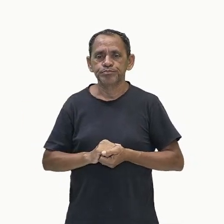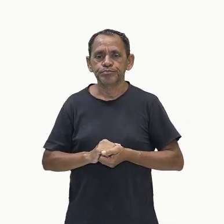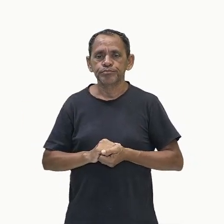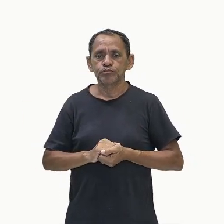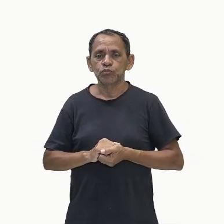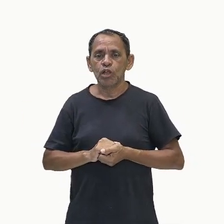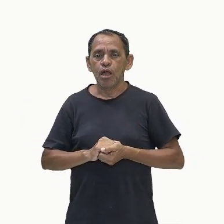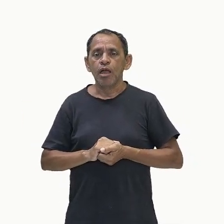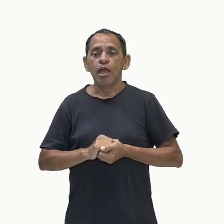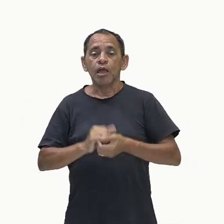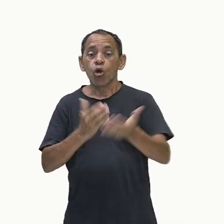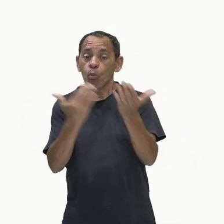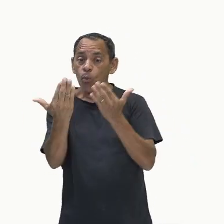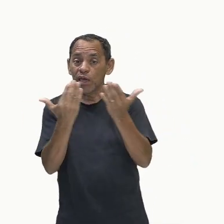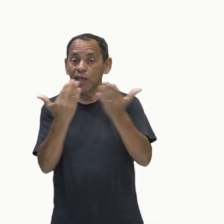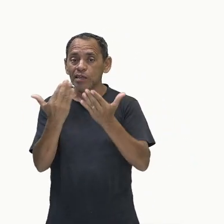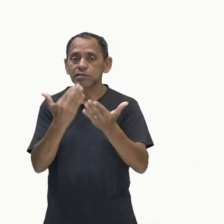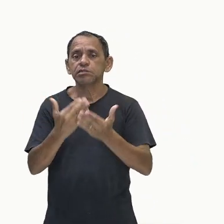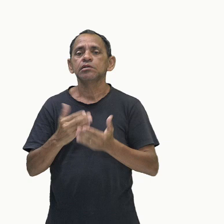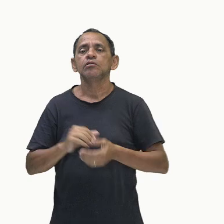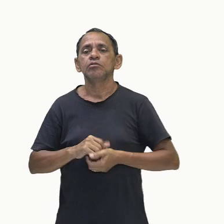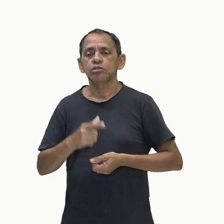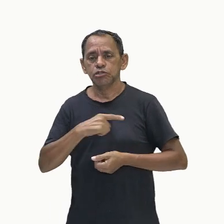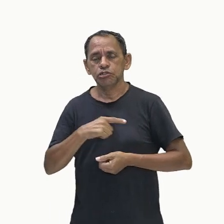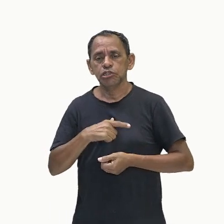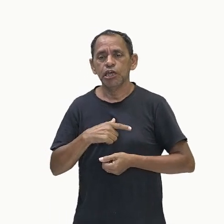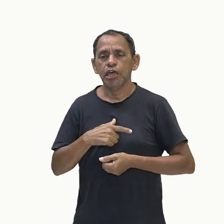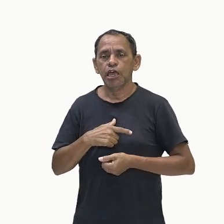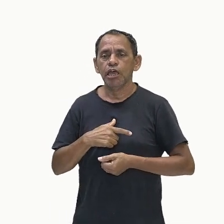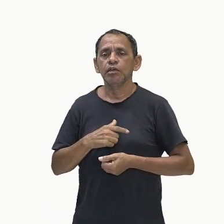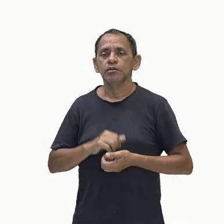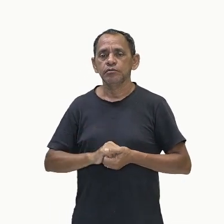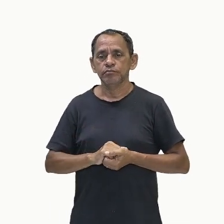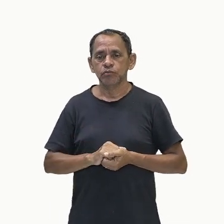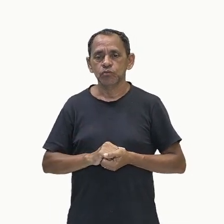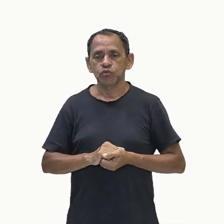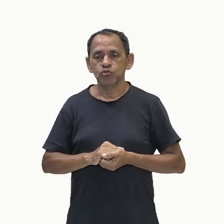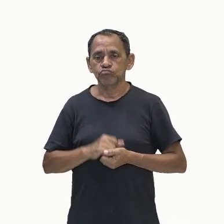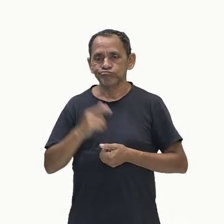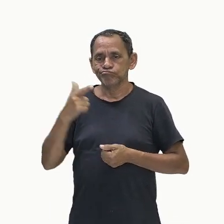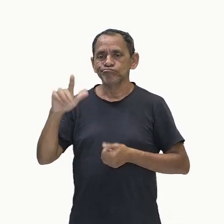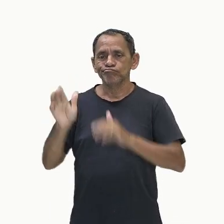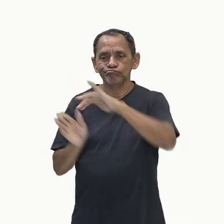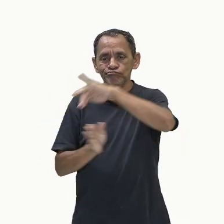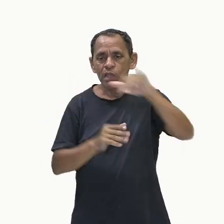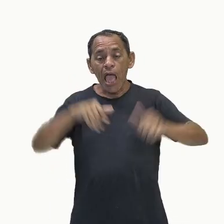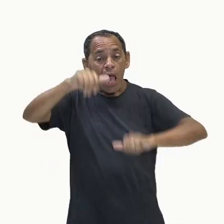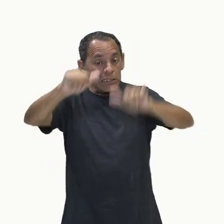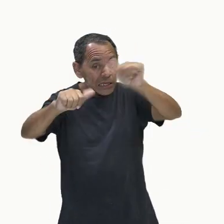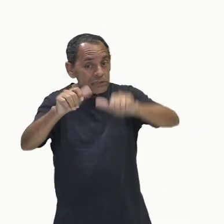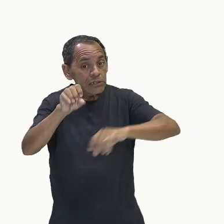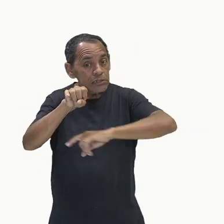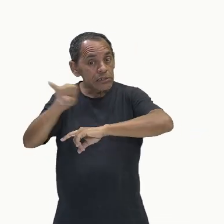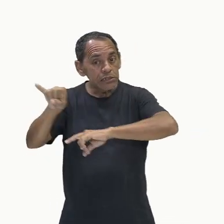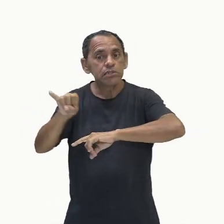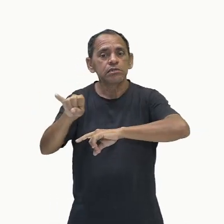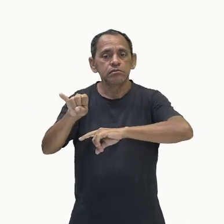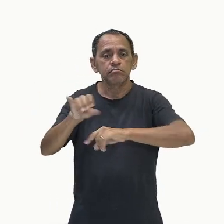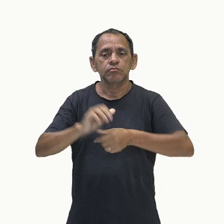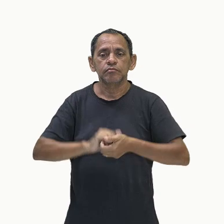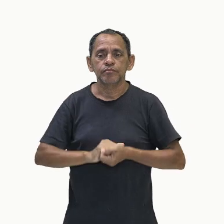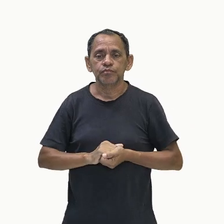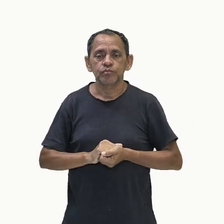temos aqui uma outra interpretação. Se eu estou analisando uma linhagem genética, eu